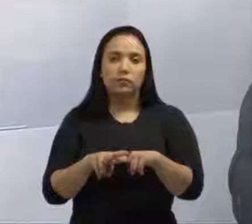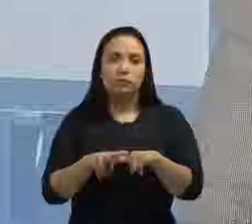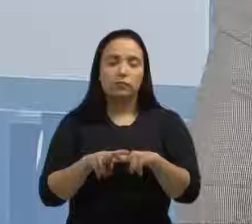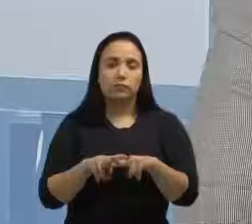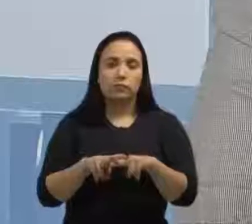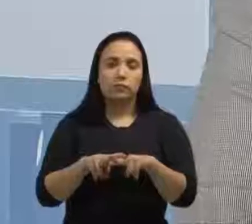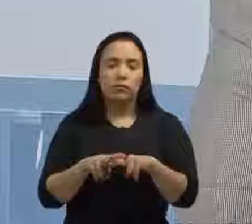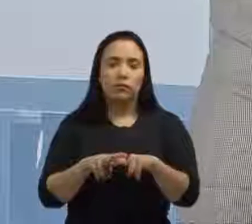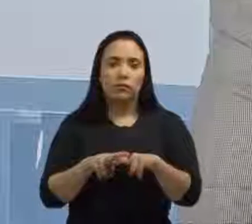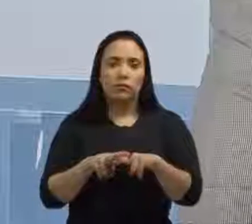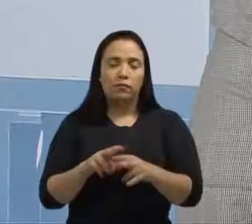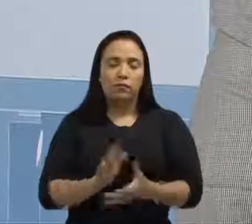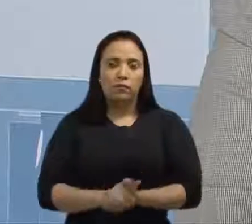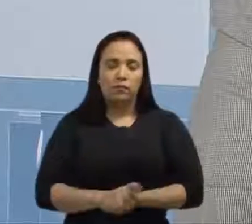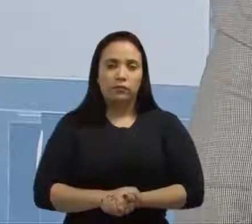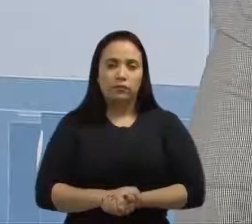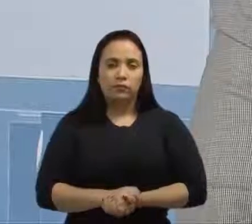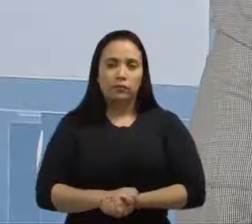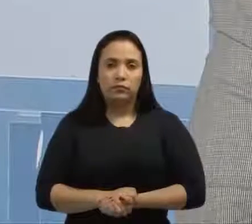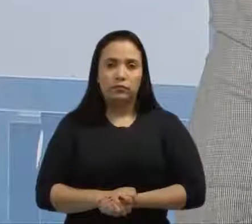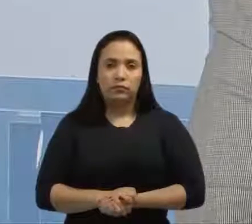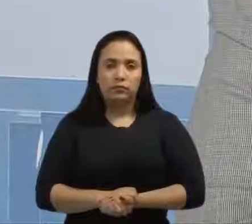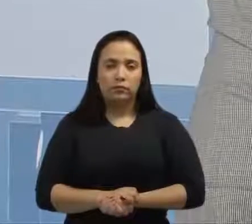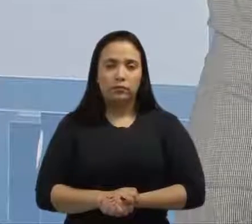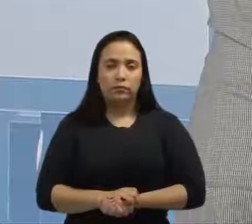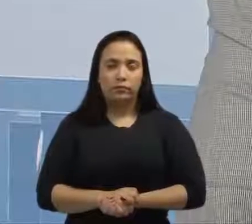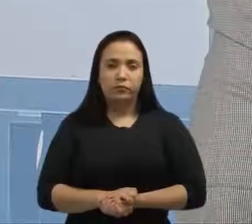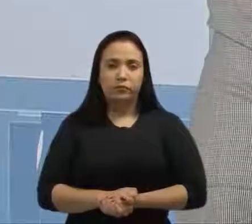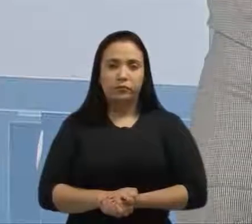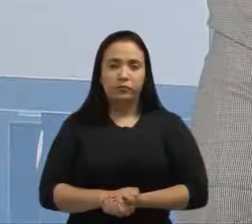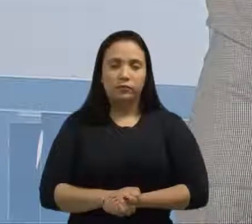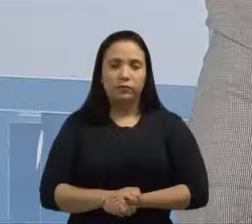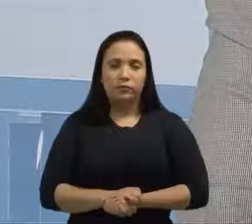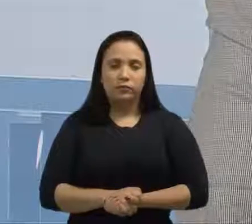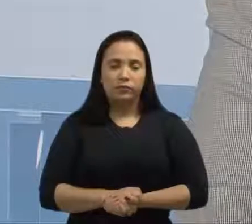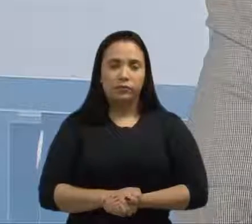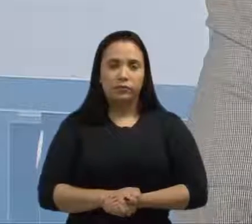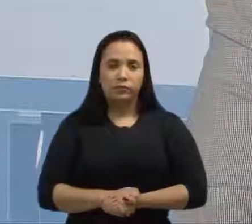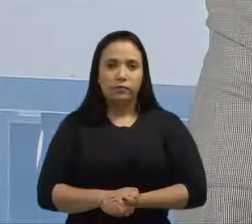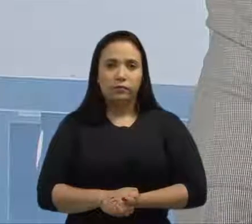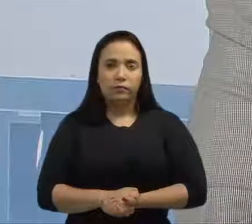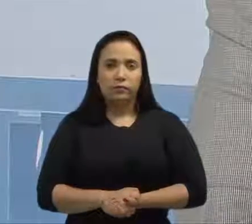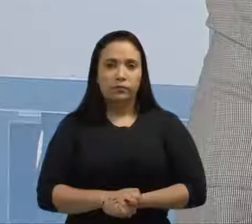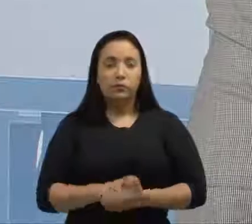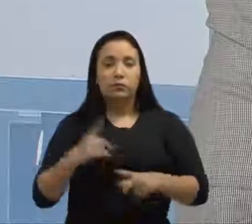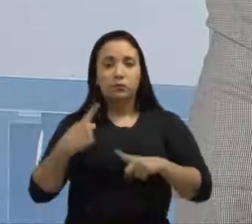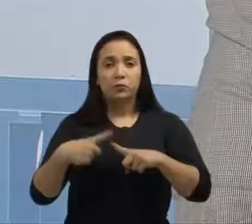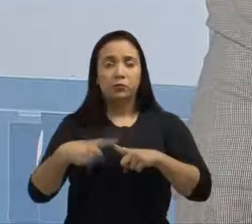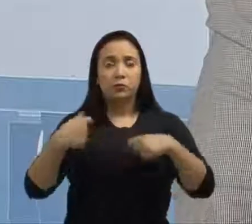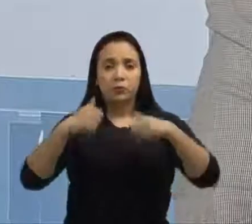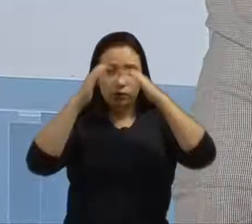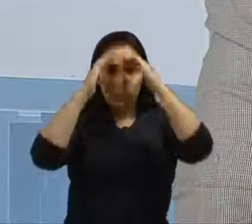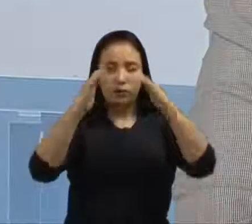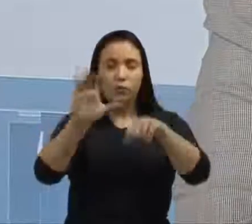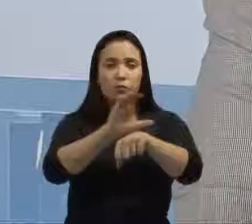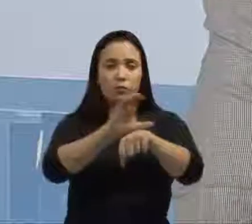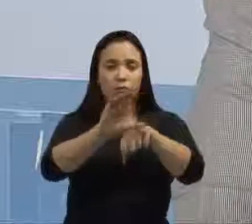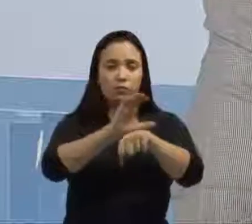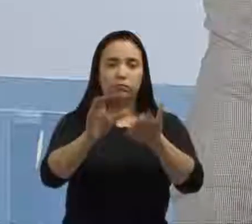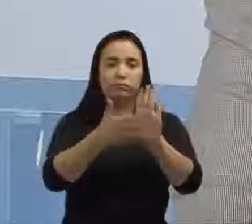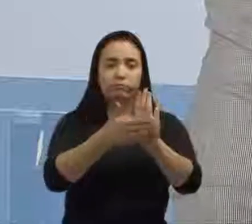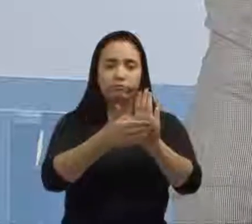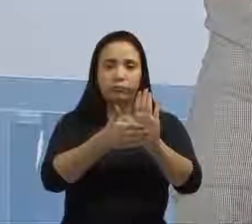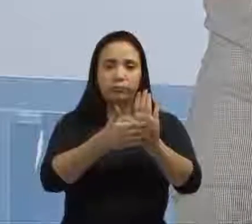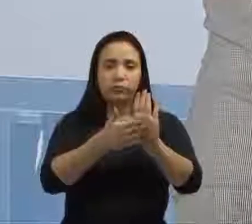um atentado, né? Ou um atentado à nossa a um princípio constitucional,